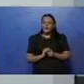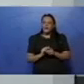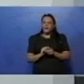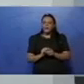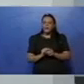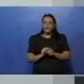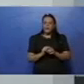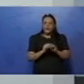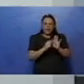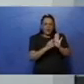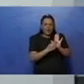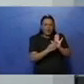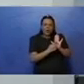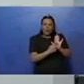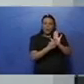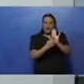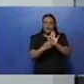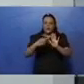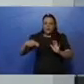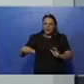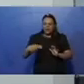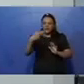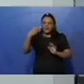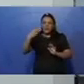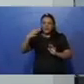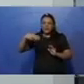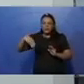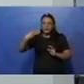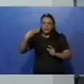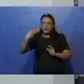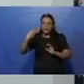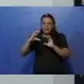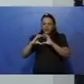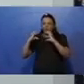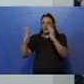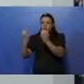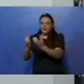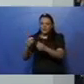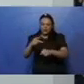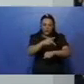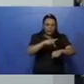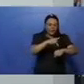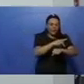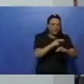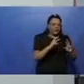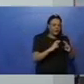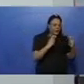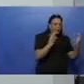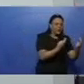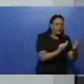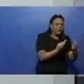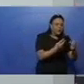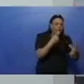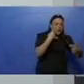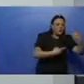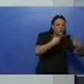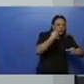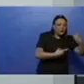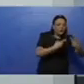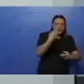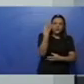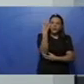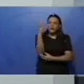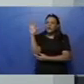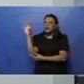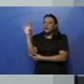23ª conferência dos países que se reuniram para tratar dessa temática que é o clima. E sugere o quê?